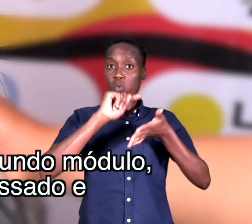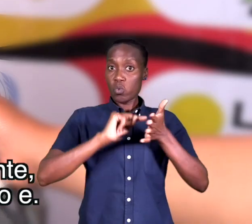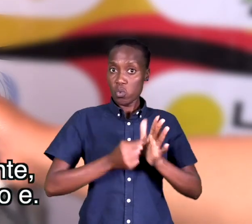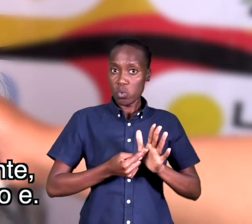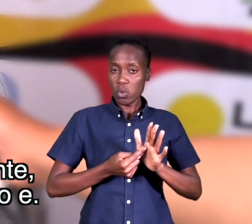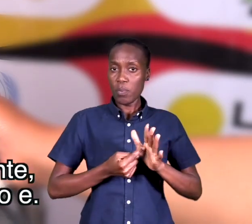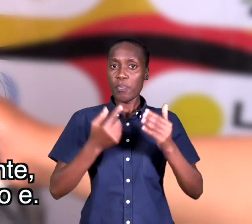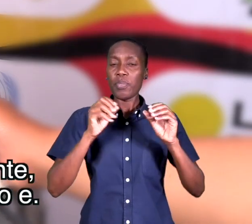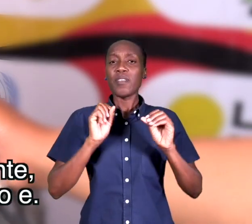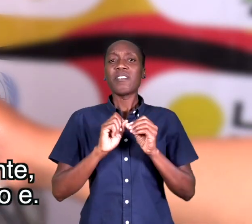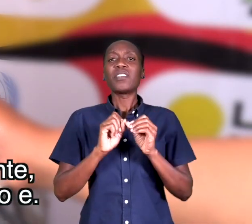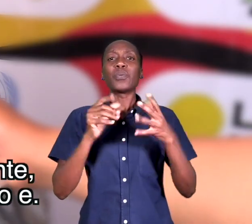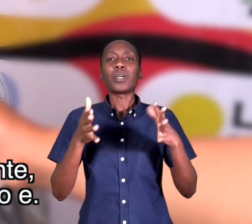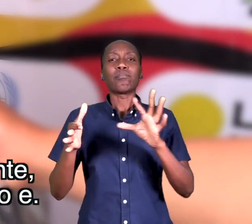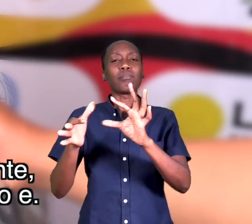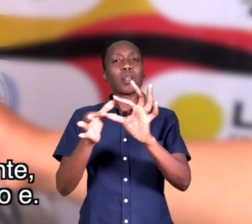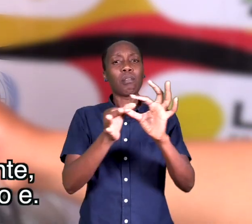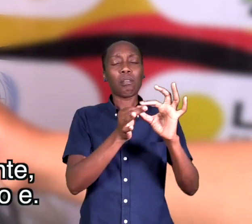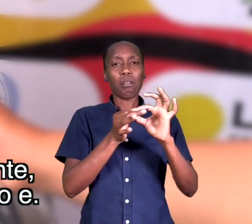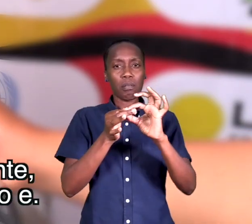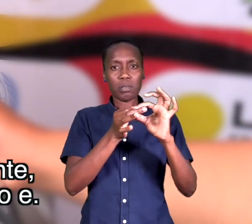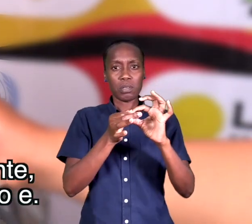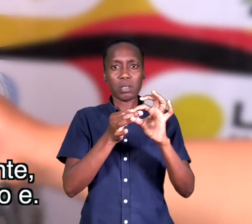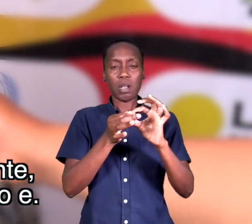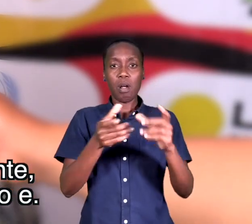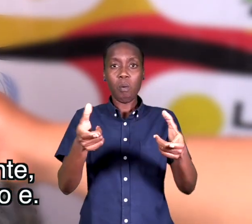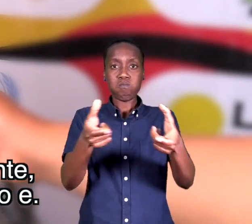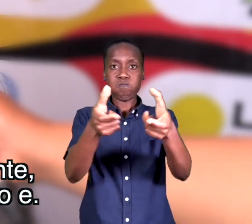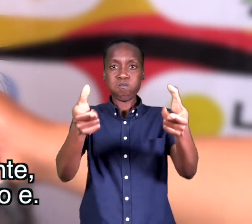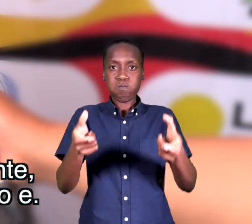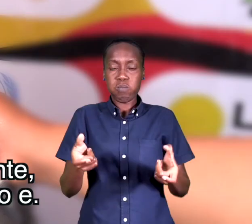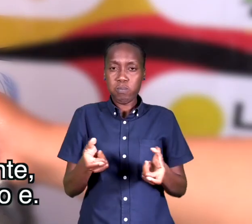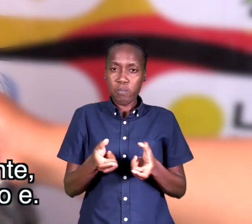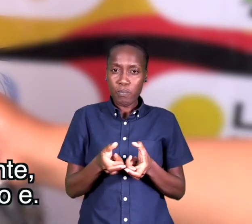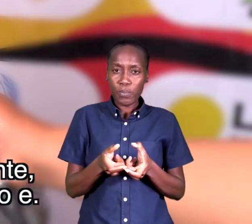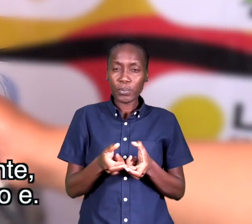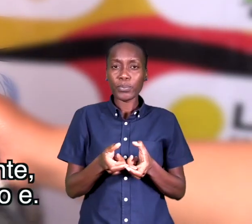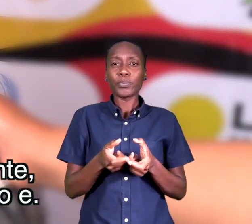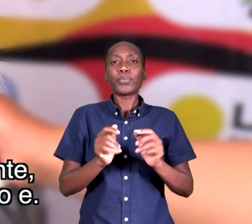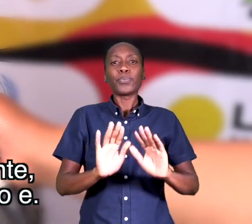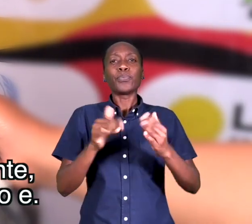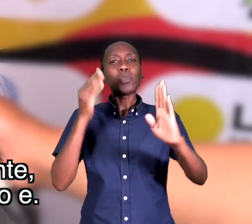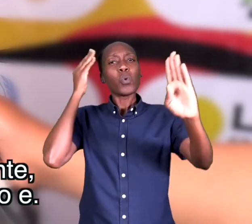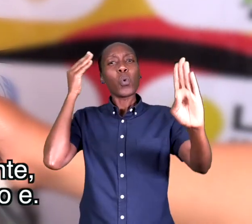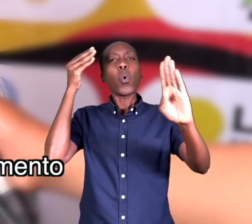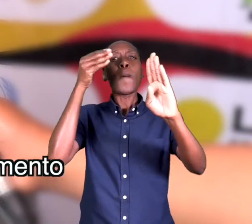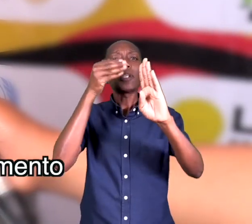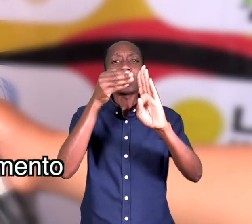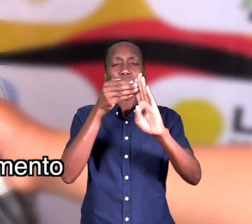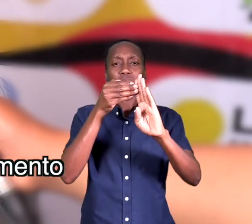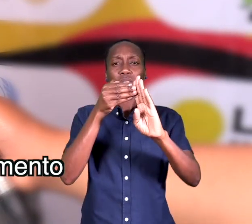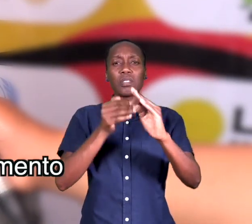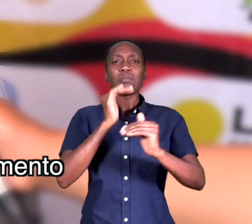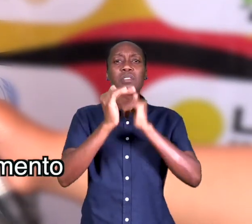e este segundo está realmente relacionado à Convenção e